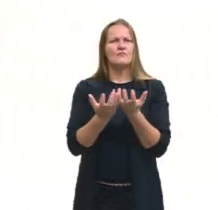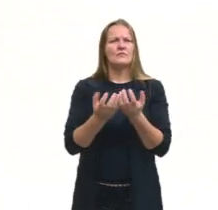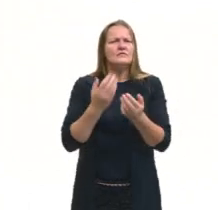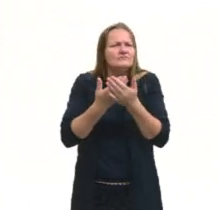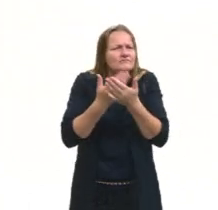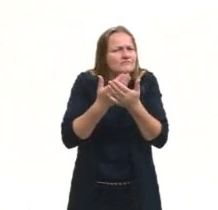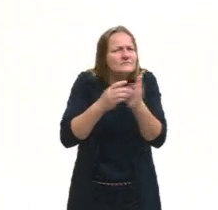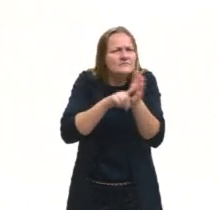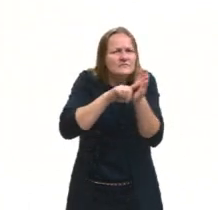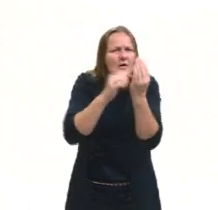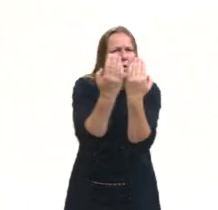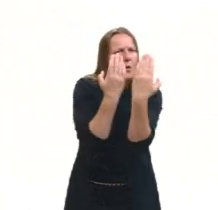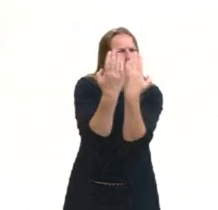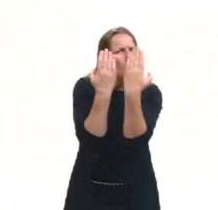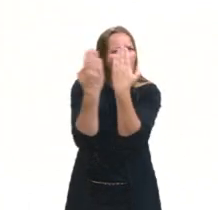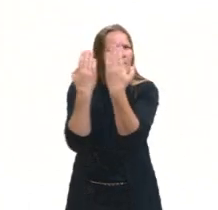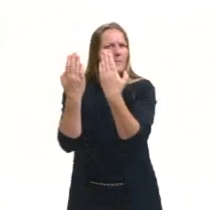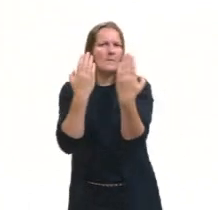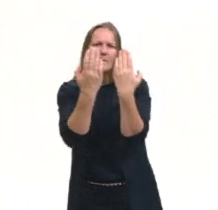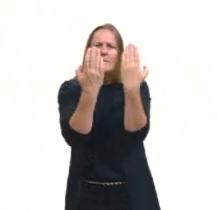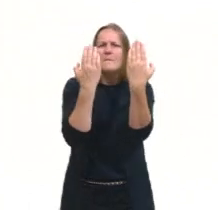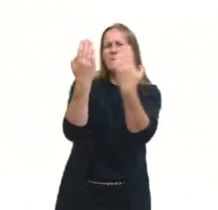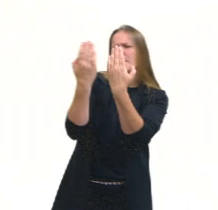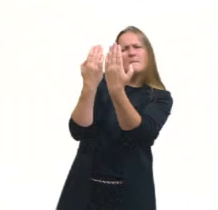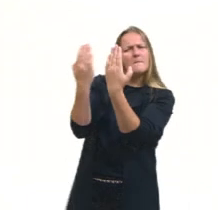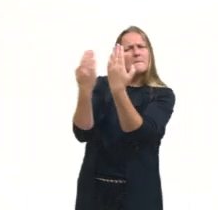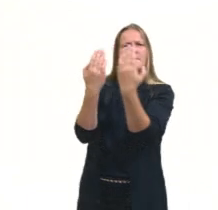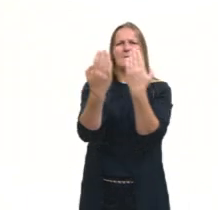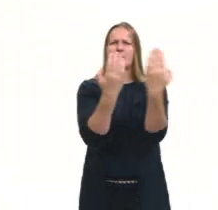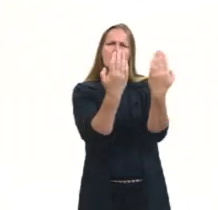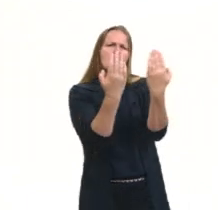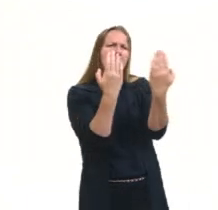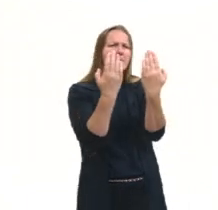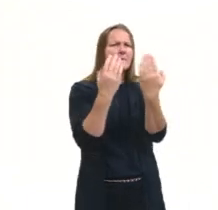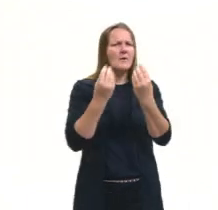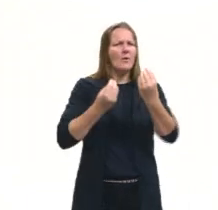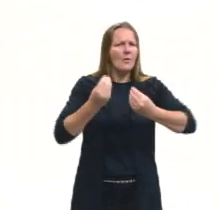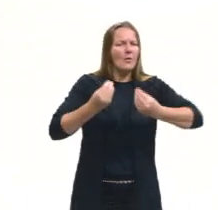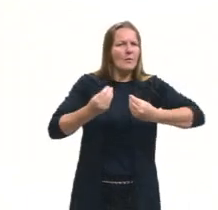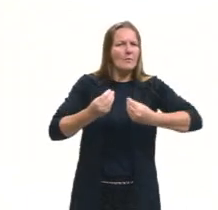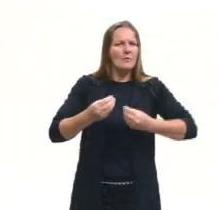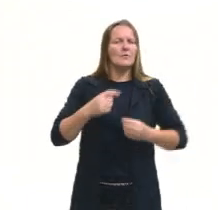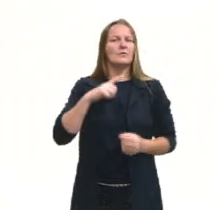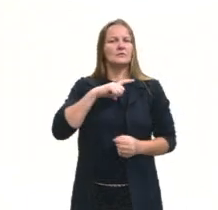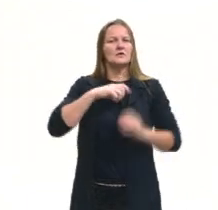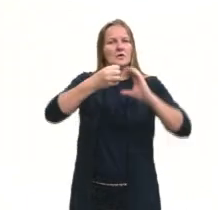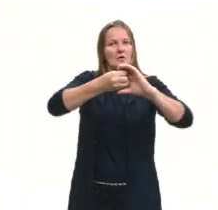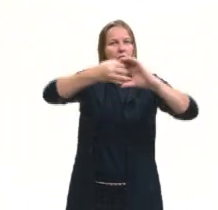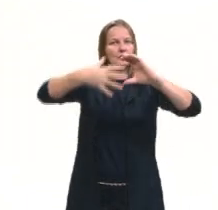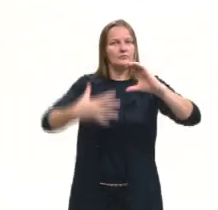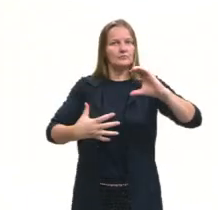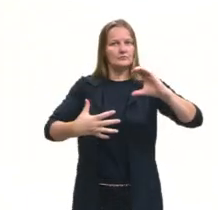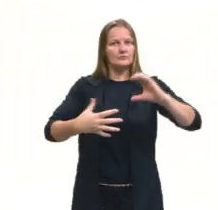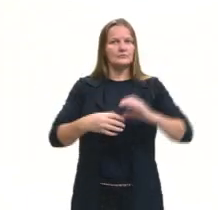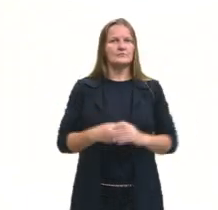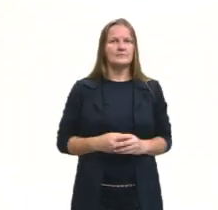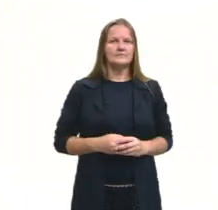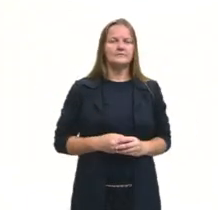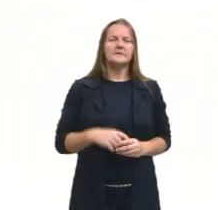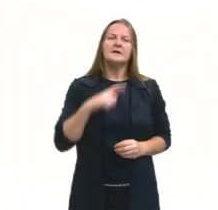estudo comparativo né através de comparação comparações de suas características